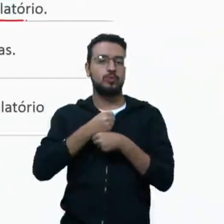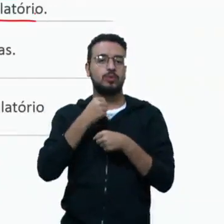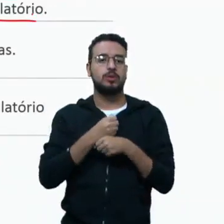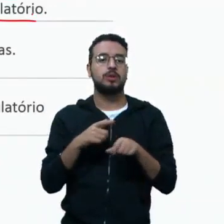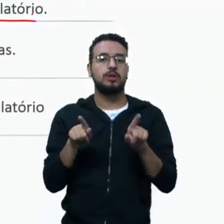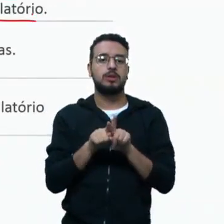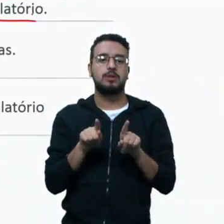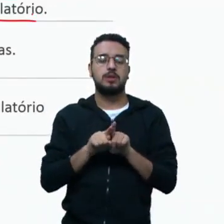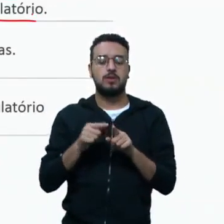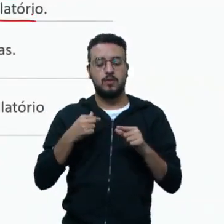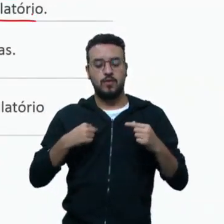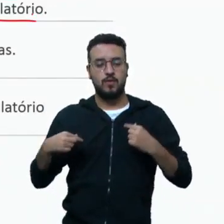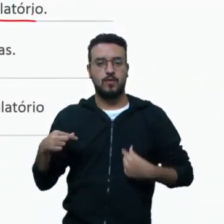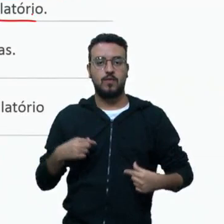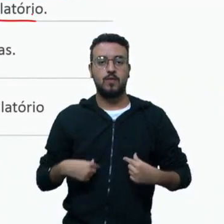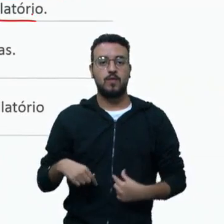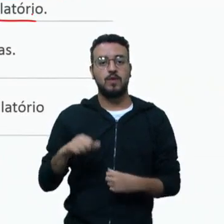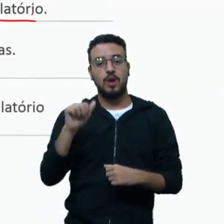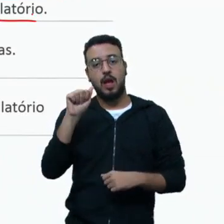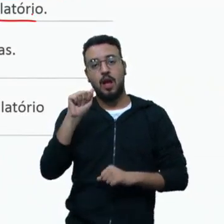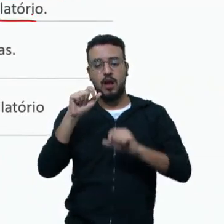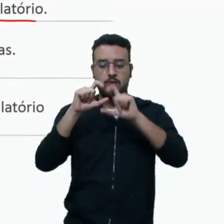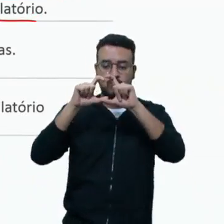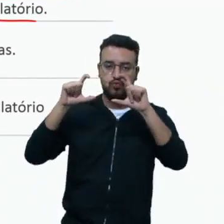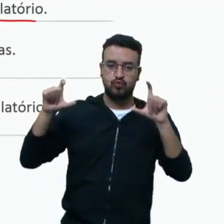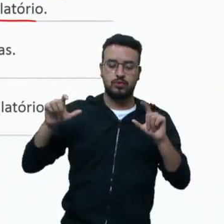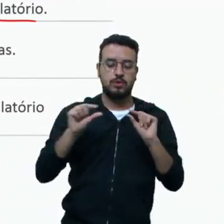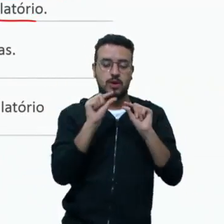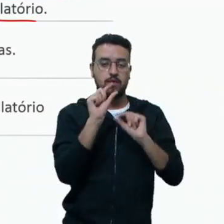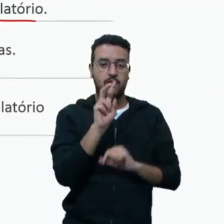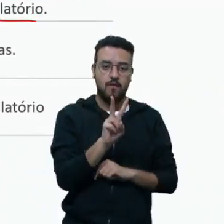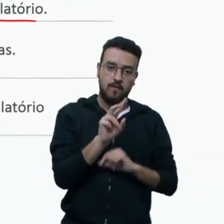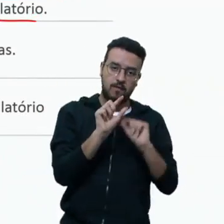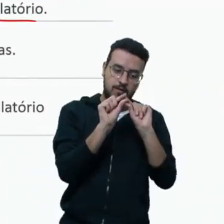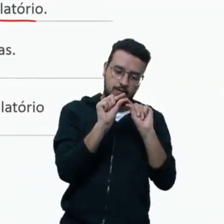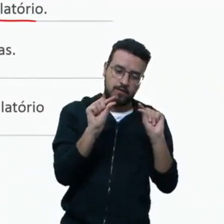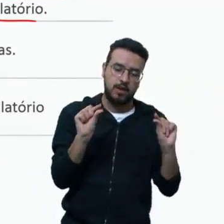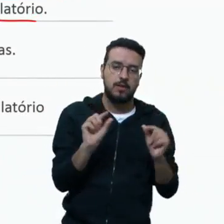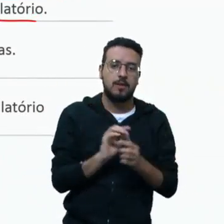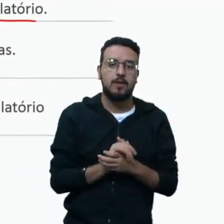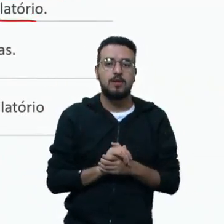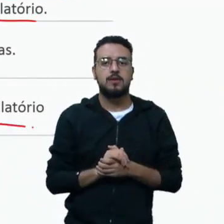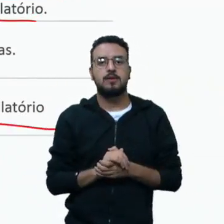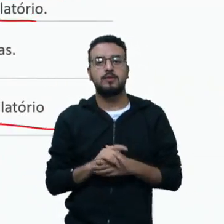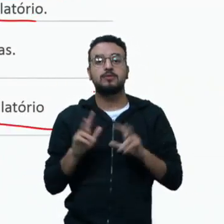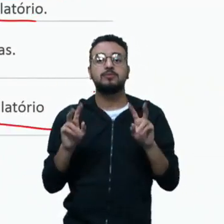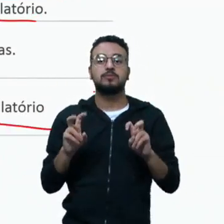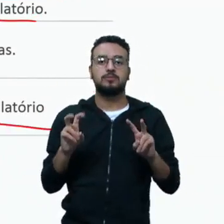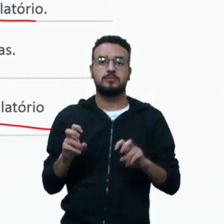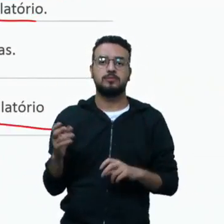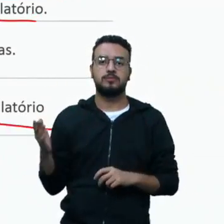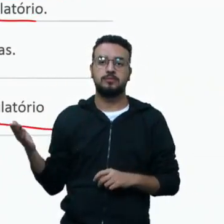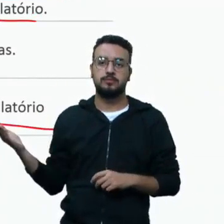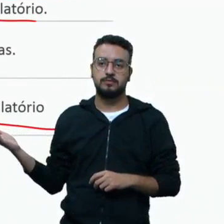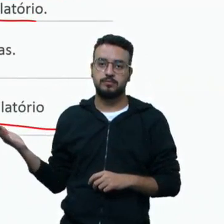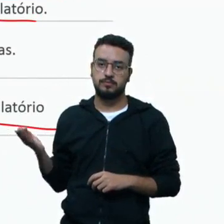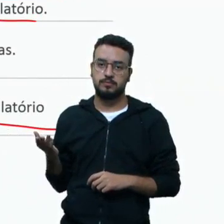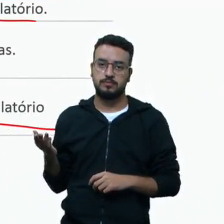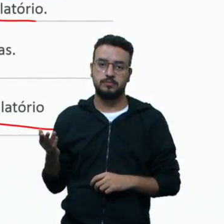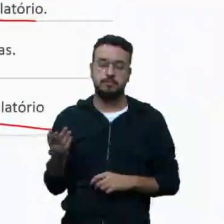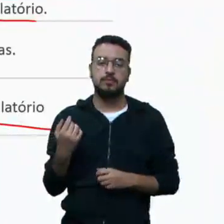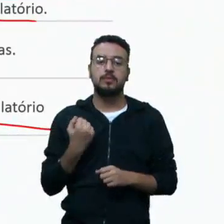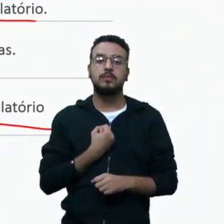e artérias do sistema circulatório. O título dessa teleaula é o Sistema Nervoso e Sistema Circulatório, teleaula